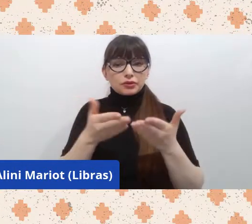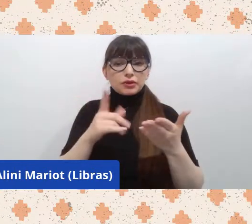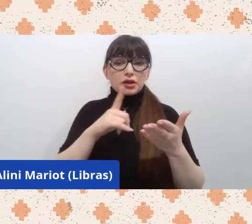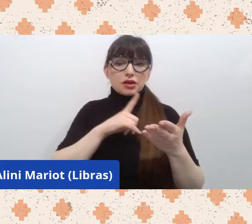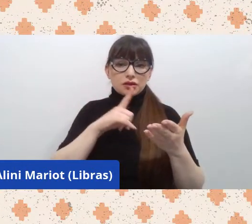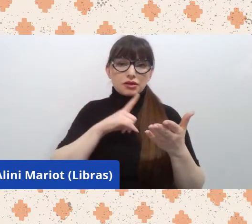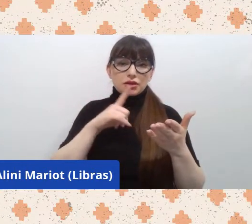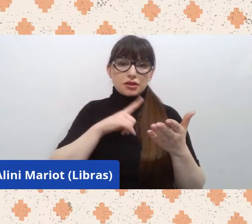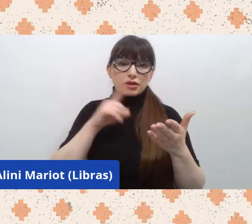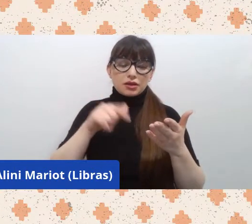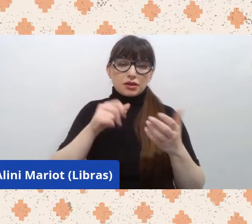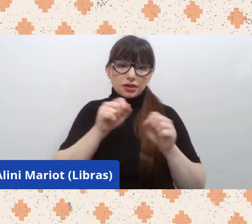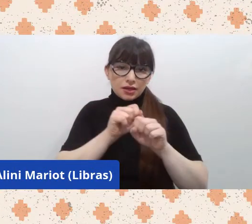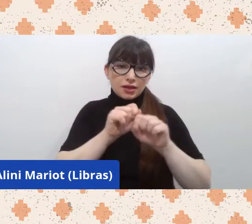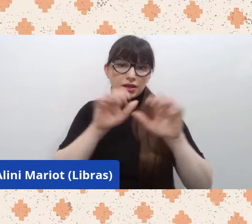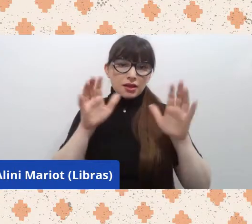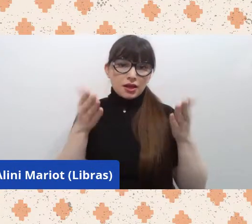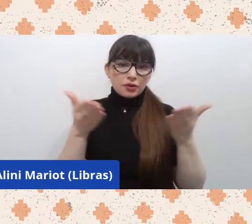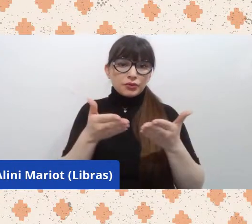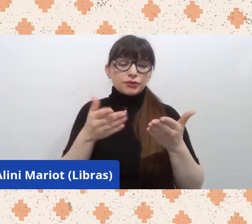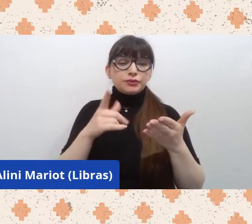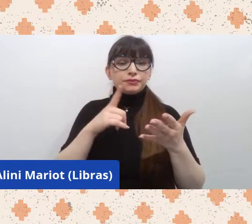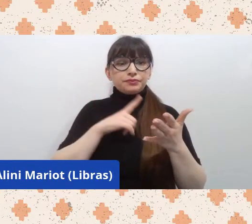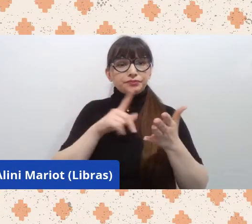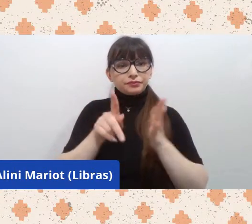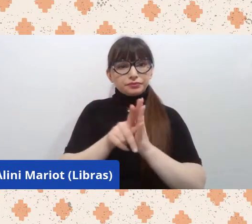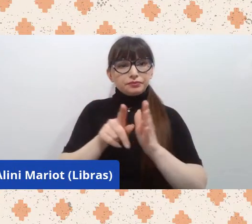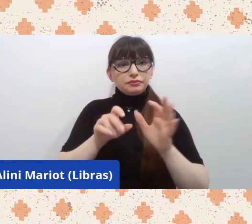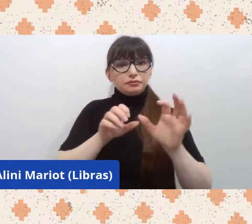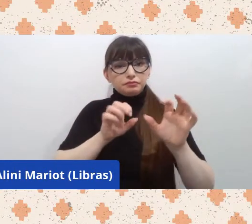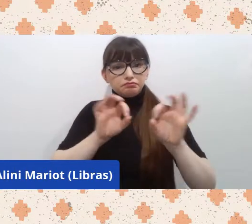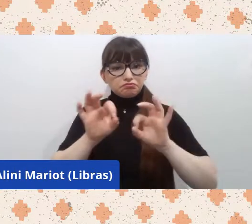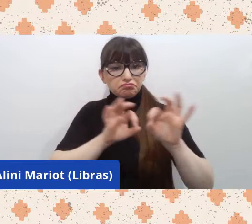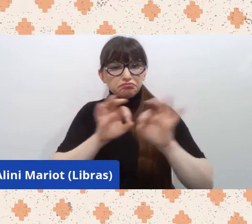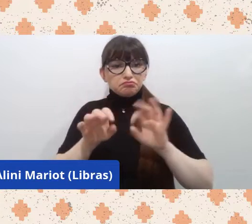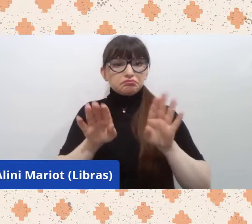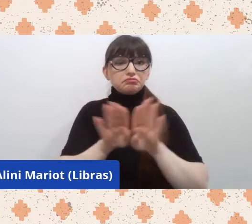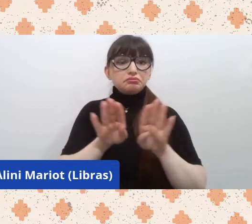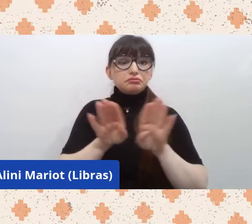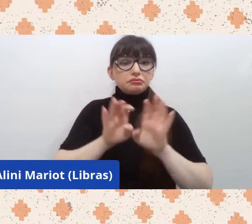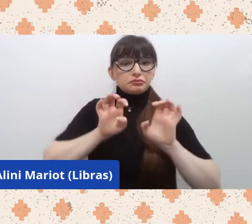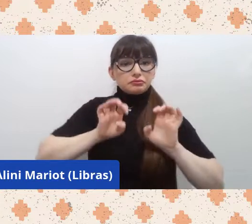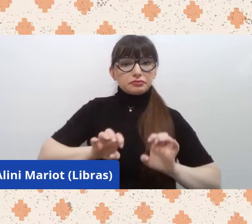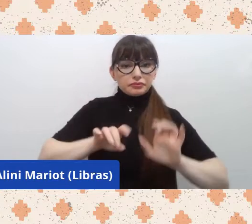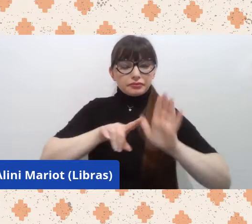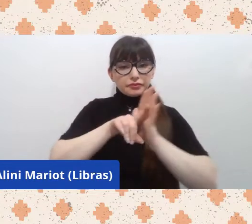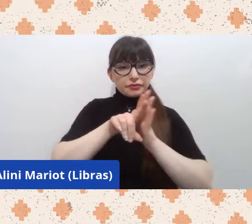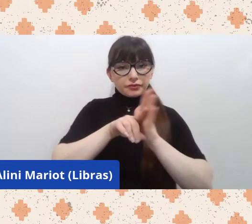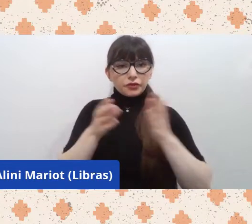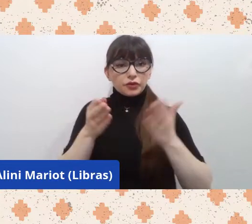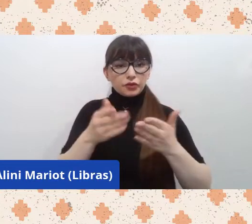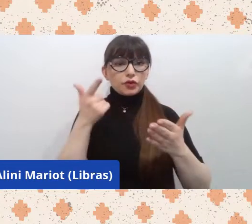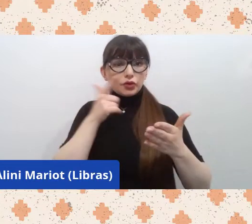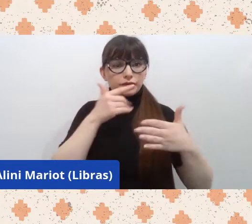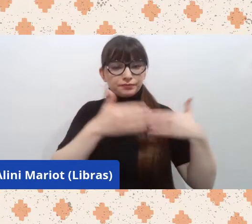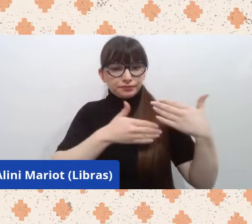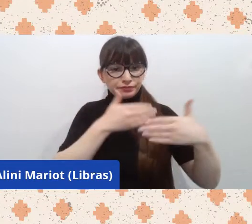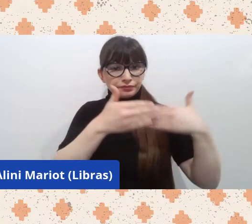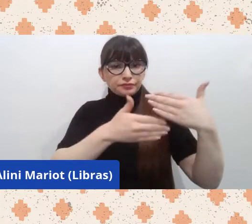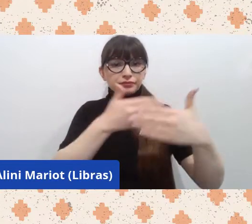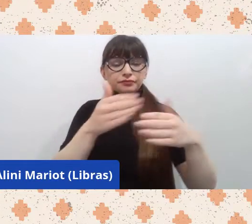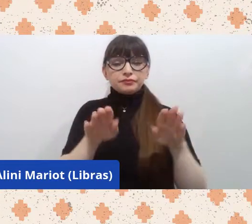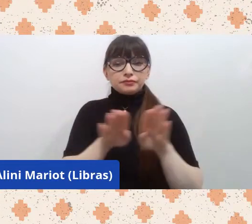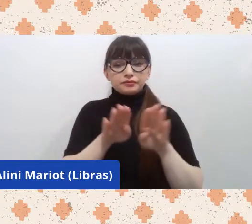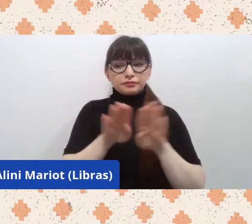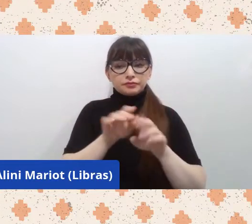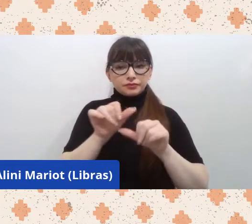muito evidente essa articulação do quanto as questões da ética em pesquisa vão avançando a partir de